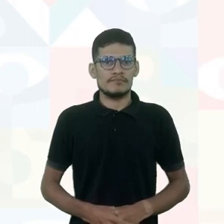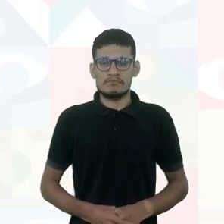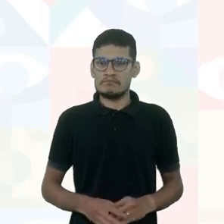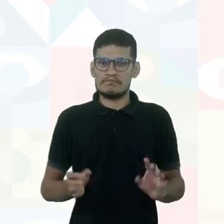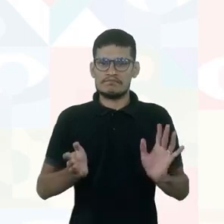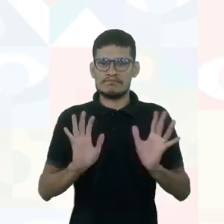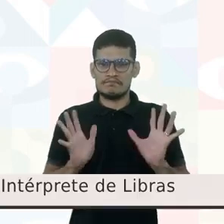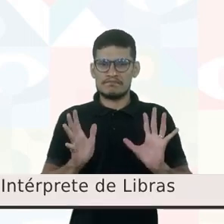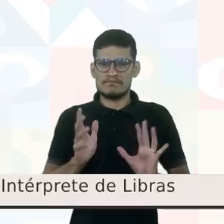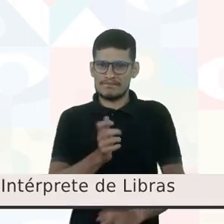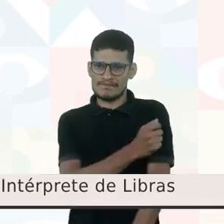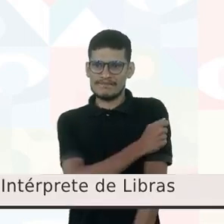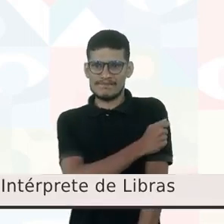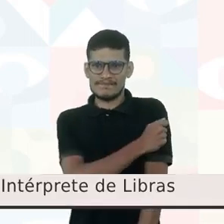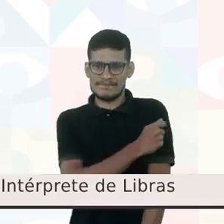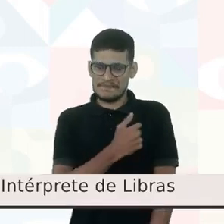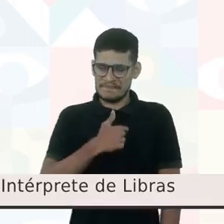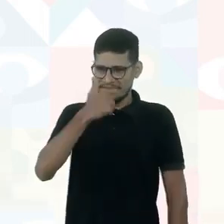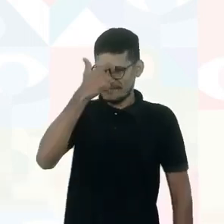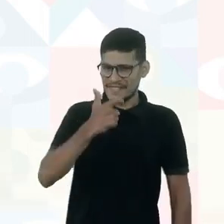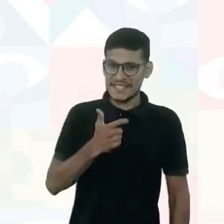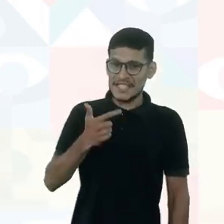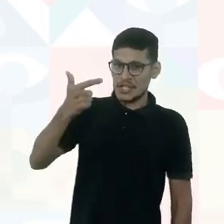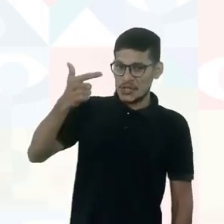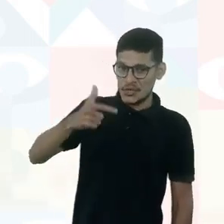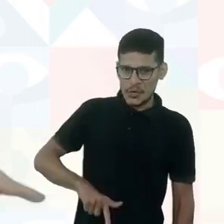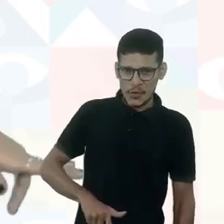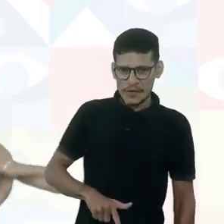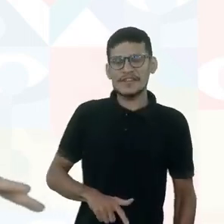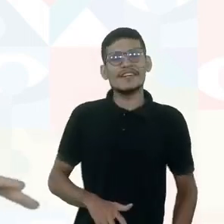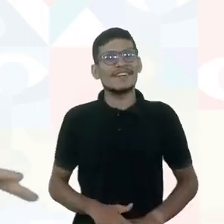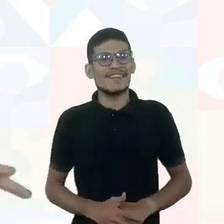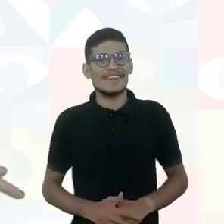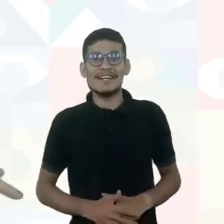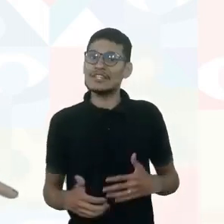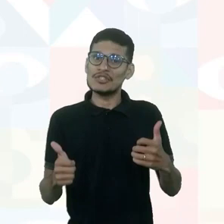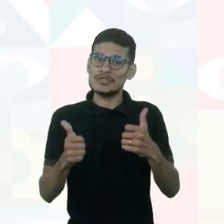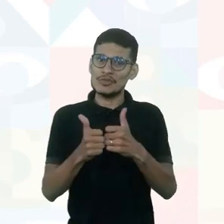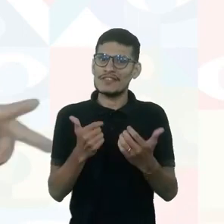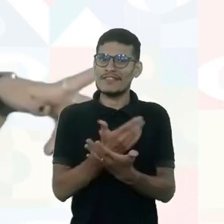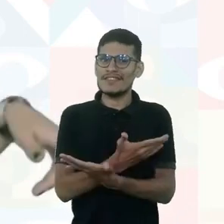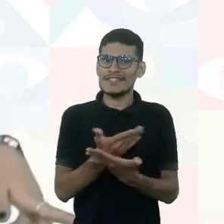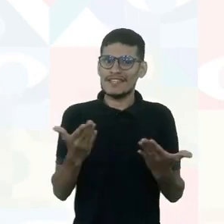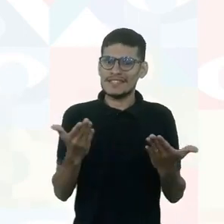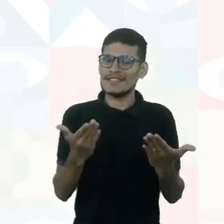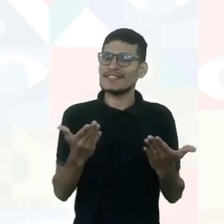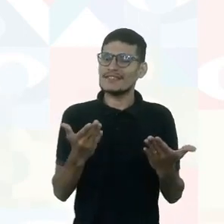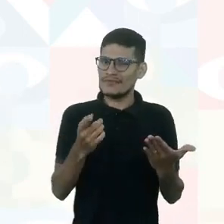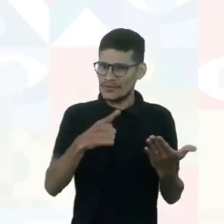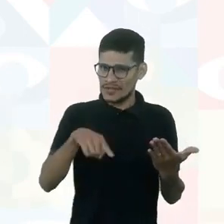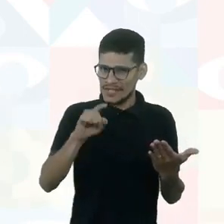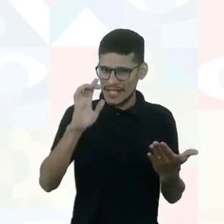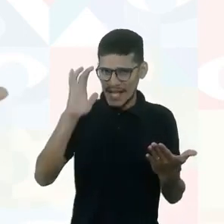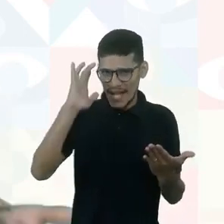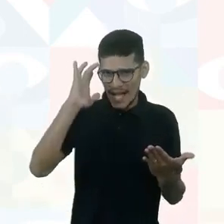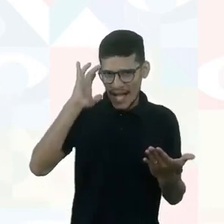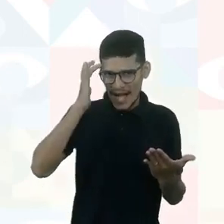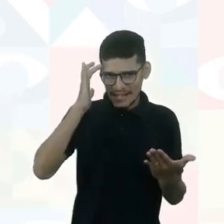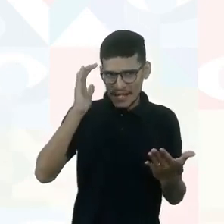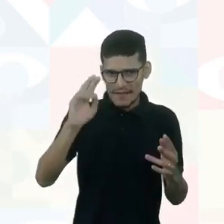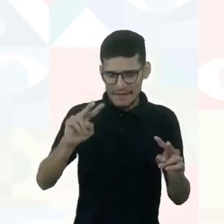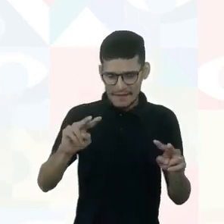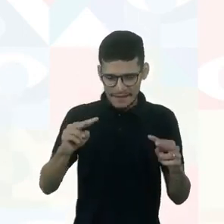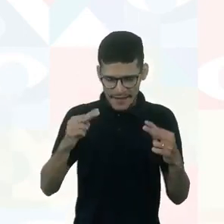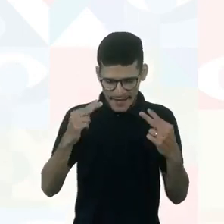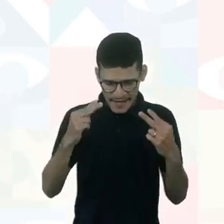Olá, estudantes! Olha eu aqui de novo, junto com vocês. Afinal, vocês acham que só iriam me ver na primeira unidade